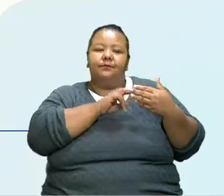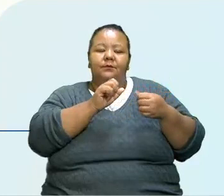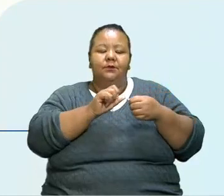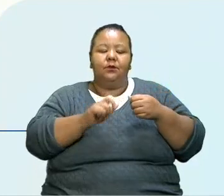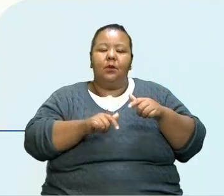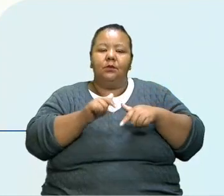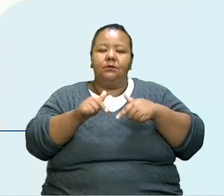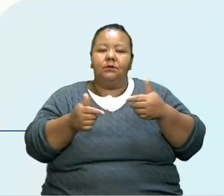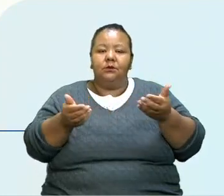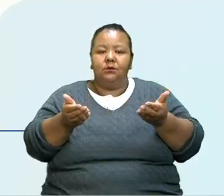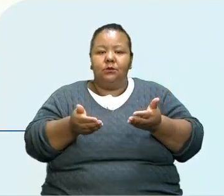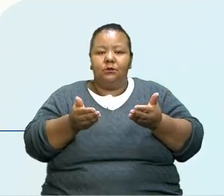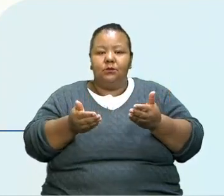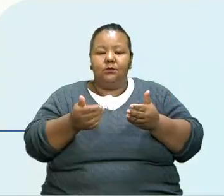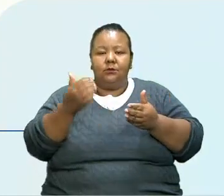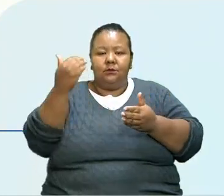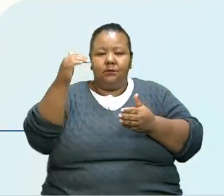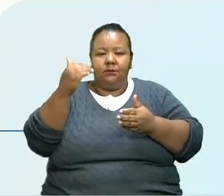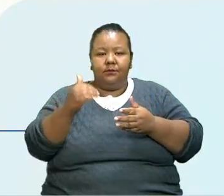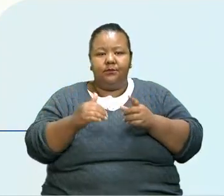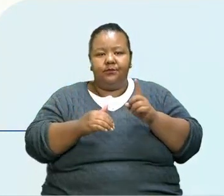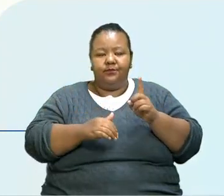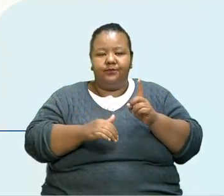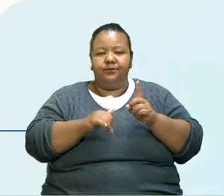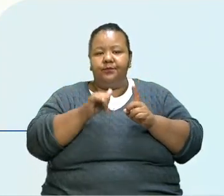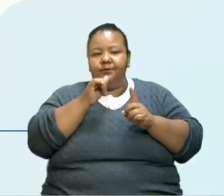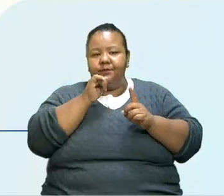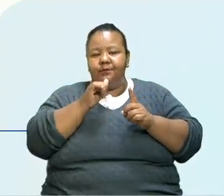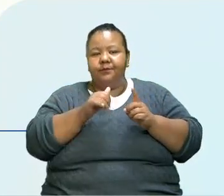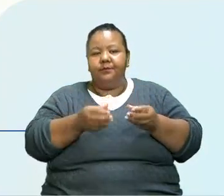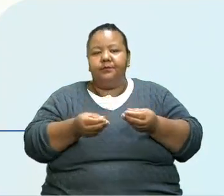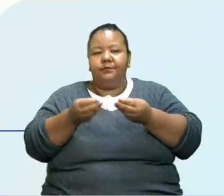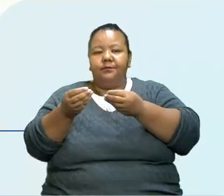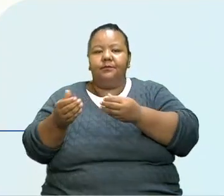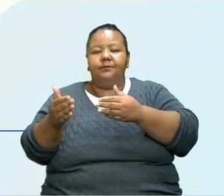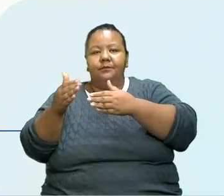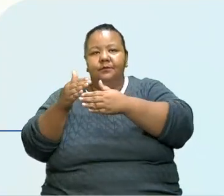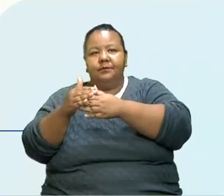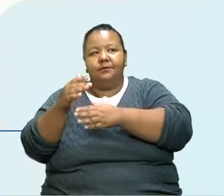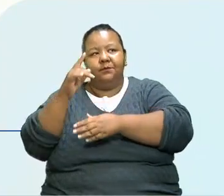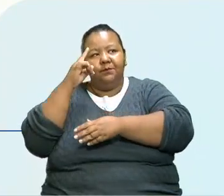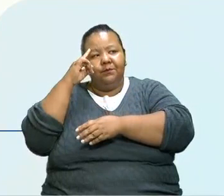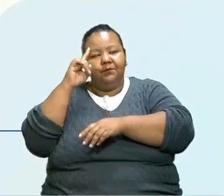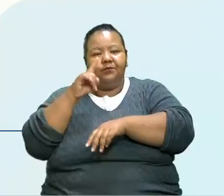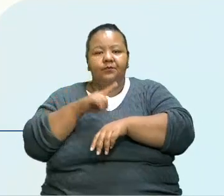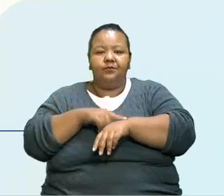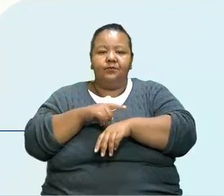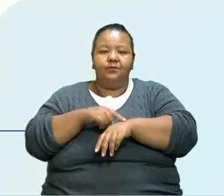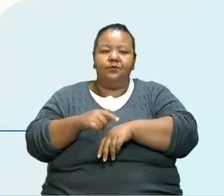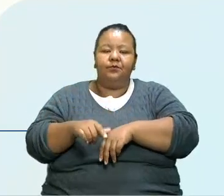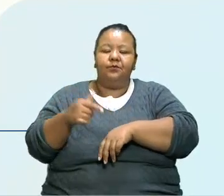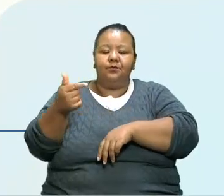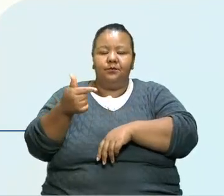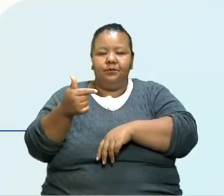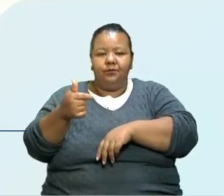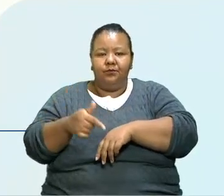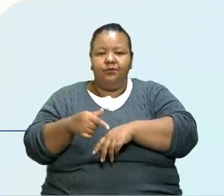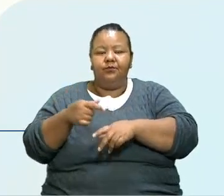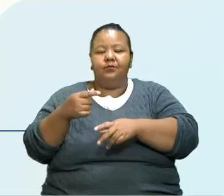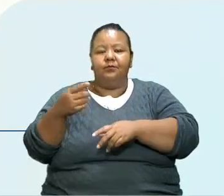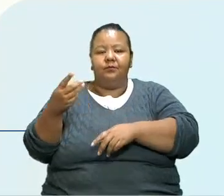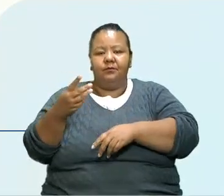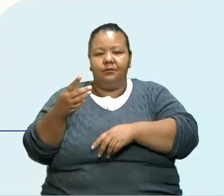ser entregue hoje? Então, você vai listar a primeira atividade, vai ter que ser entregue até tal dia, tal horário. A segunda responsabilidade,